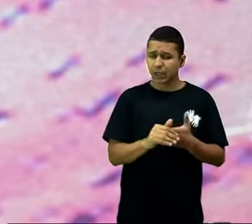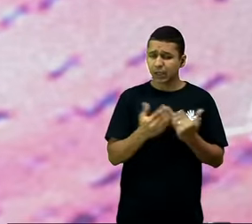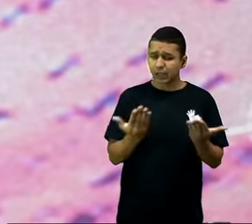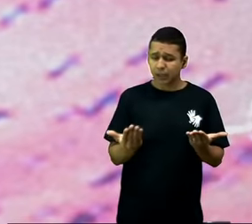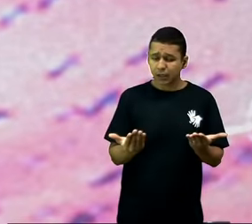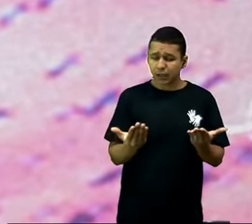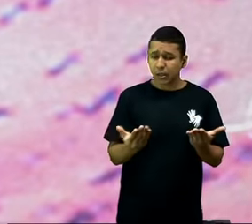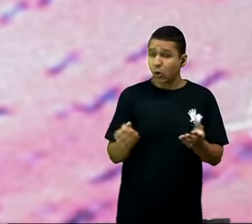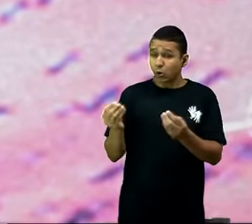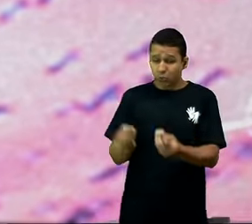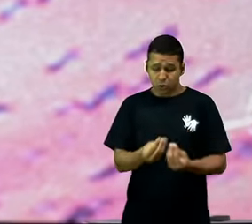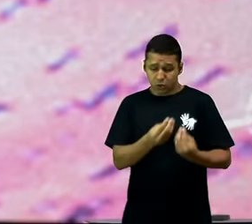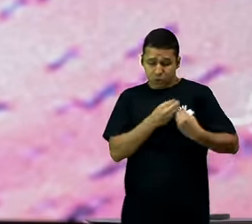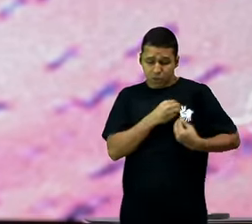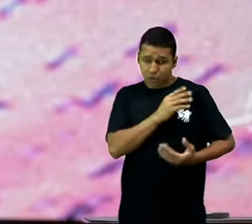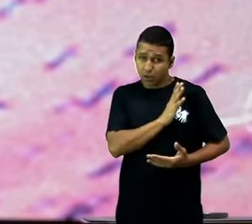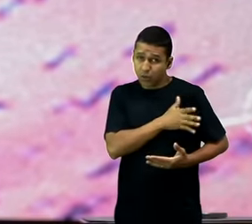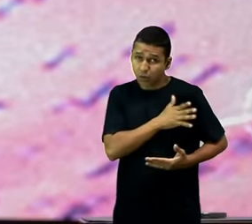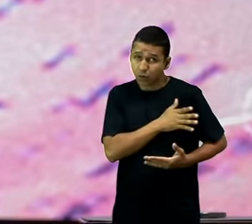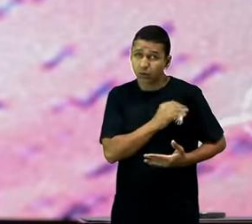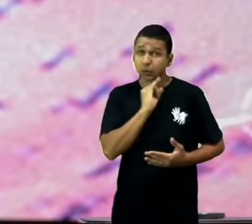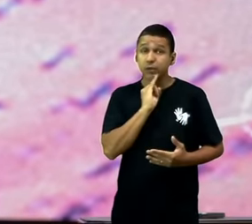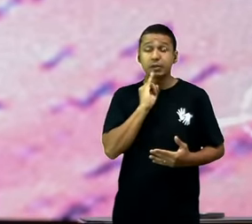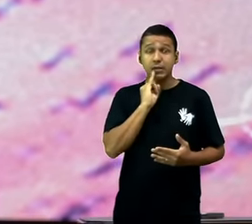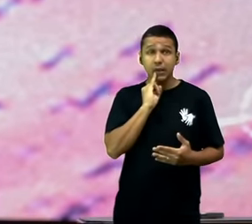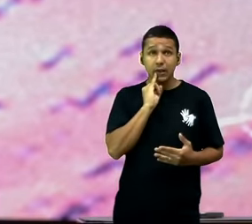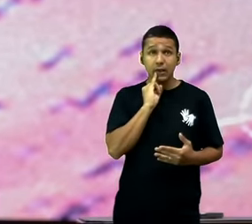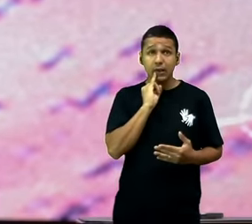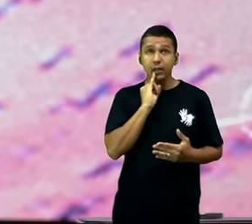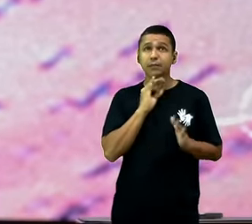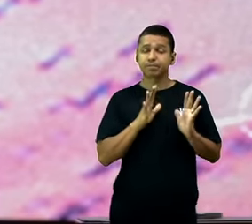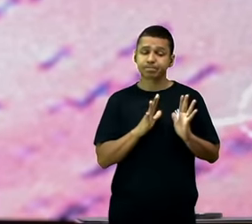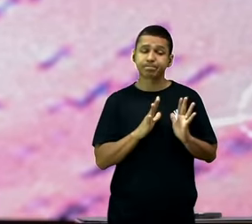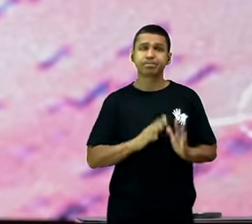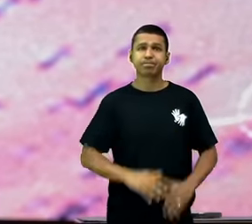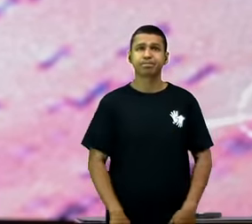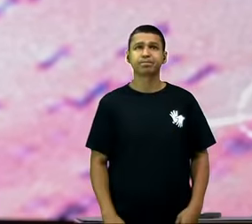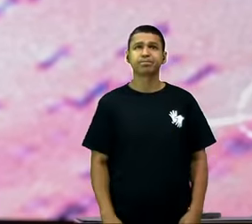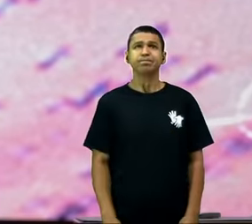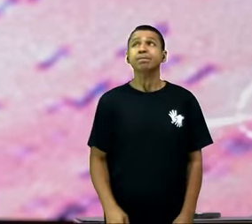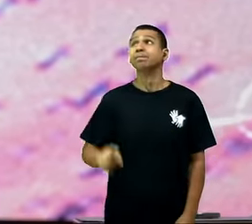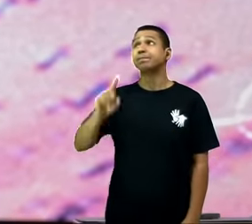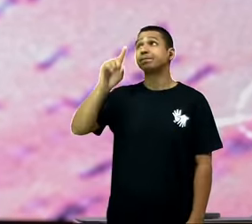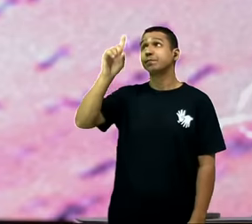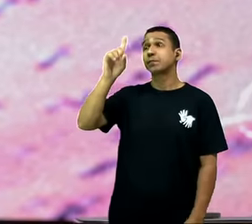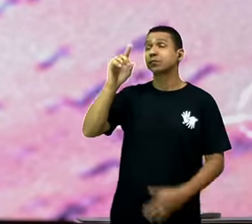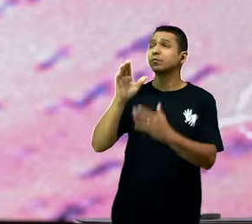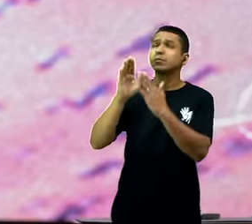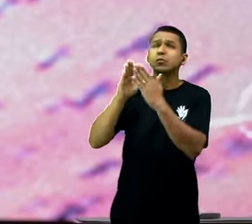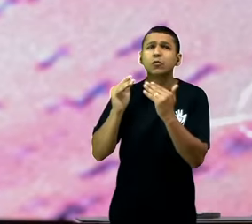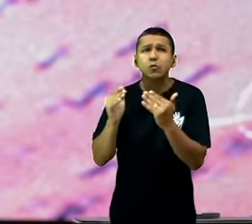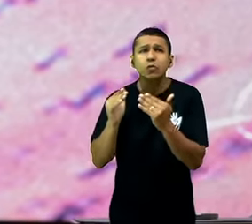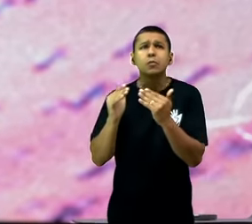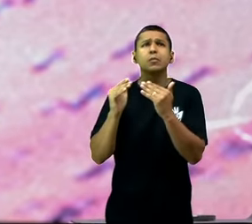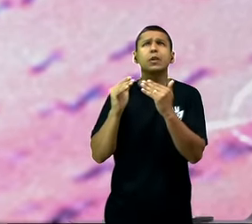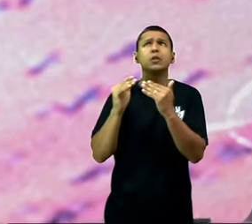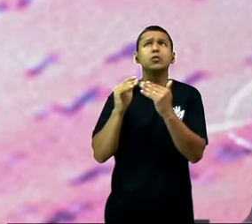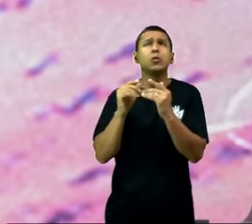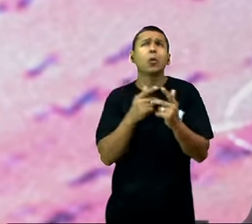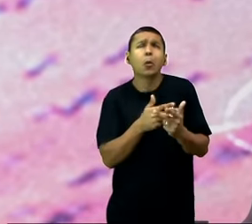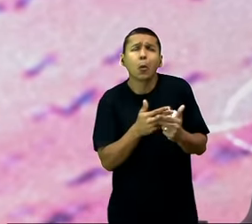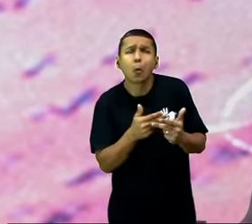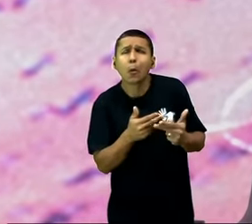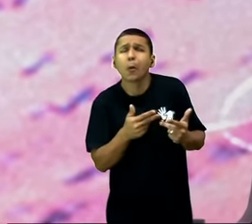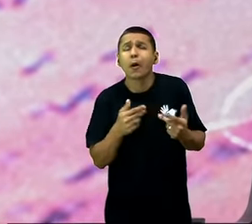Deus. Está comigo aqui? Diga amém. É por isso que Deus nos pede coisas que nos provocam.